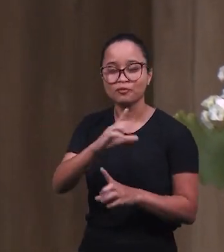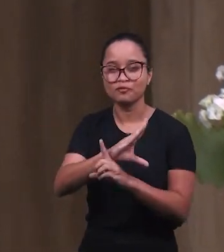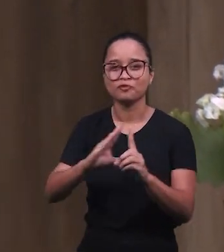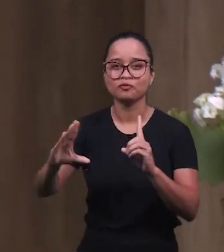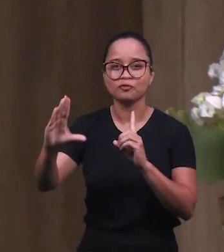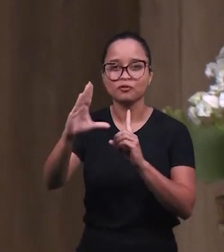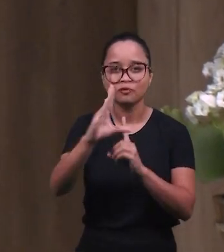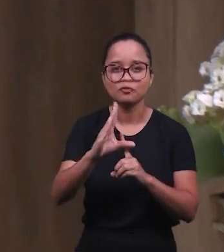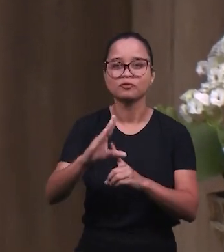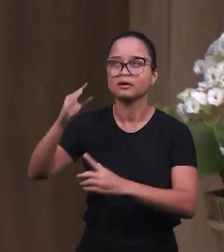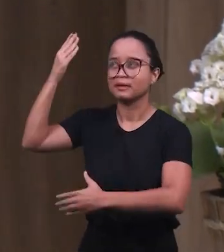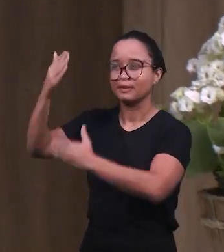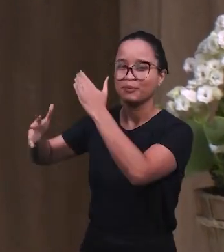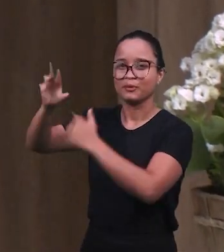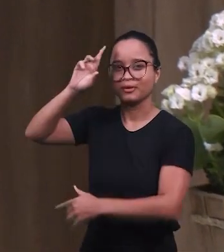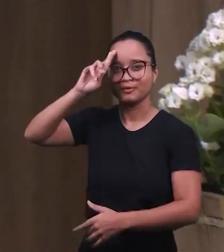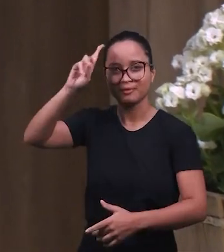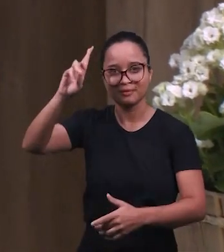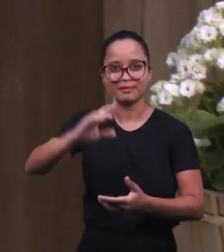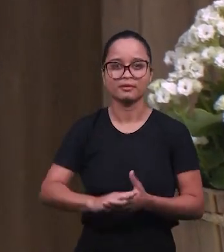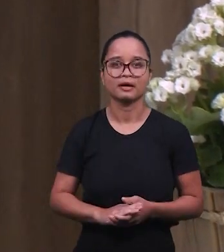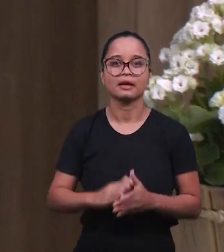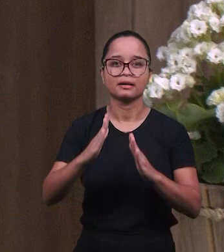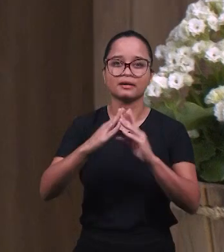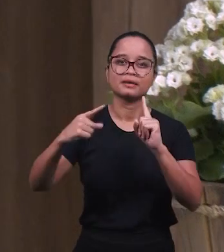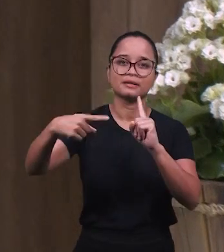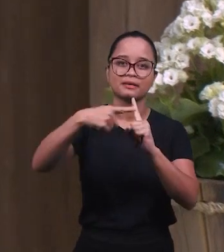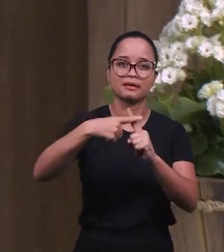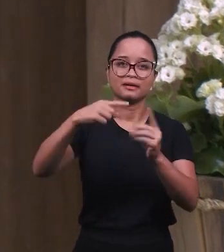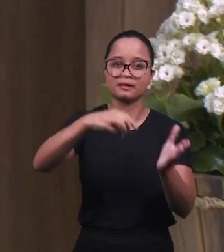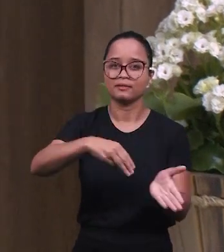experiência num culto na presença do Senhor, o